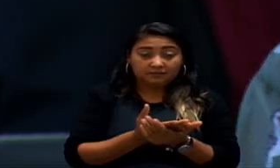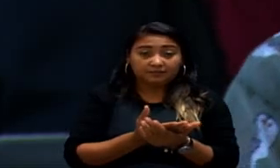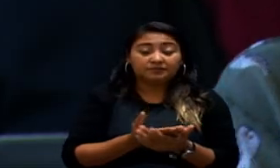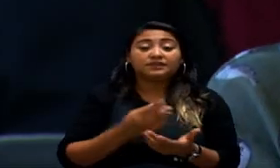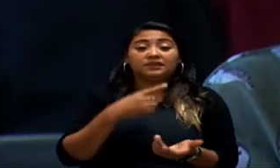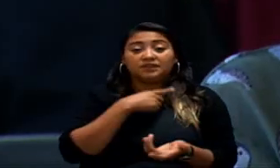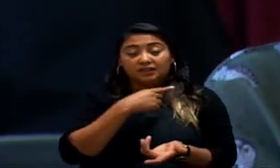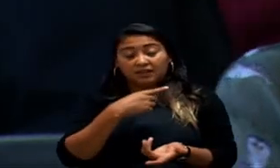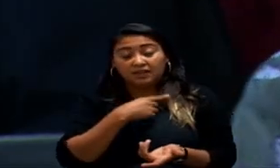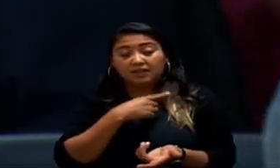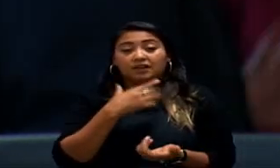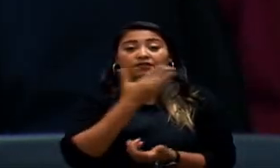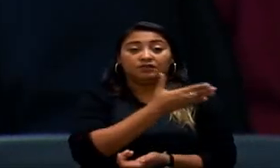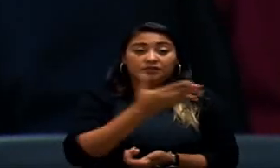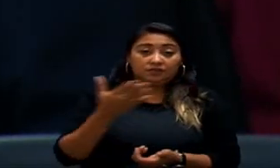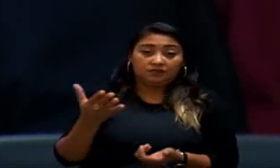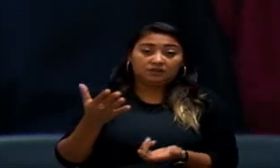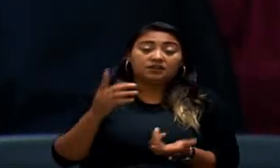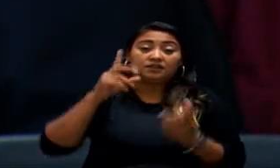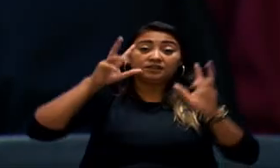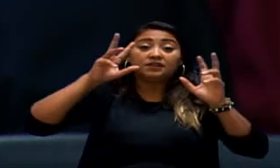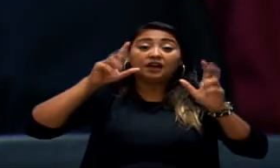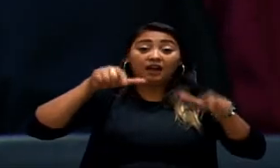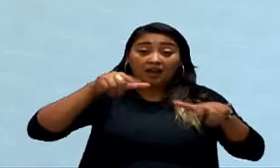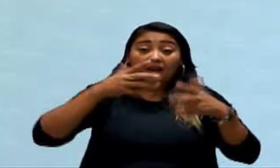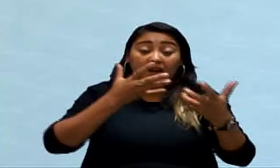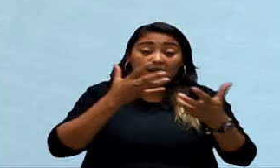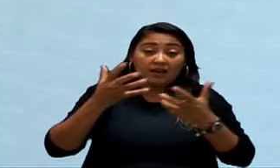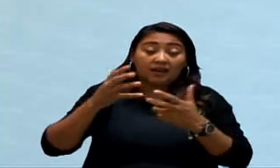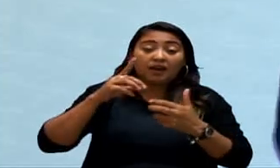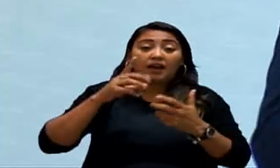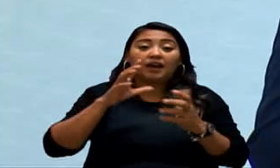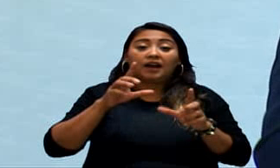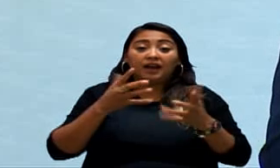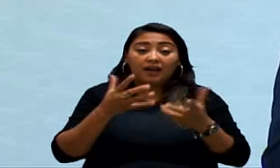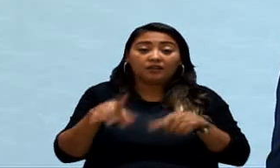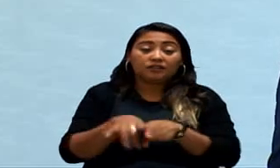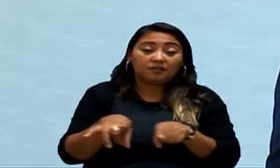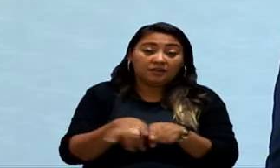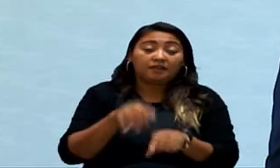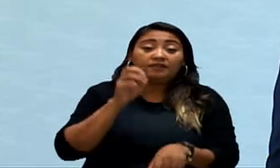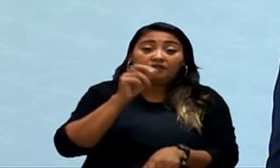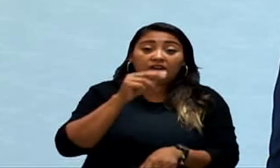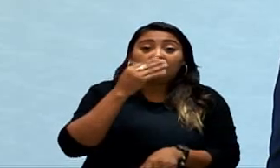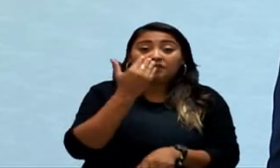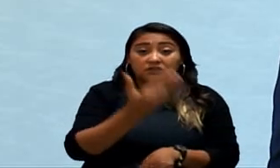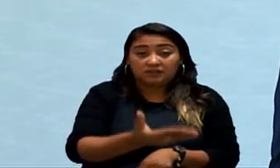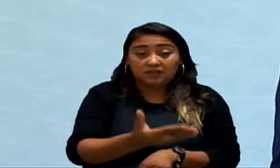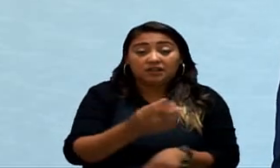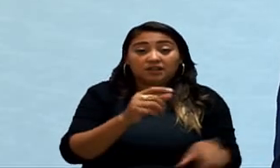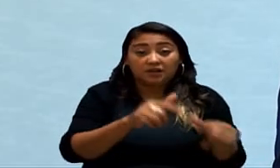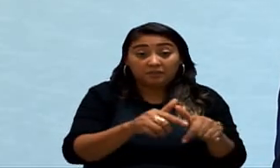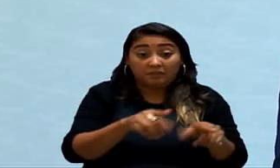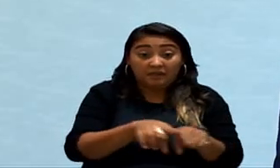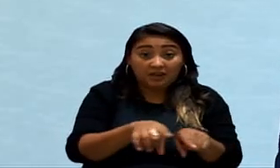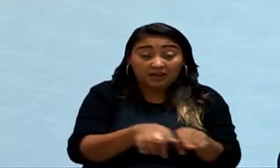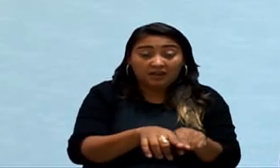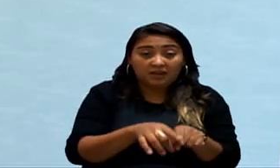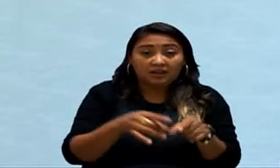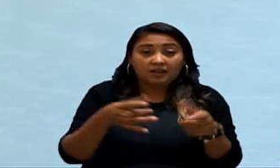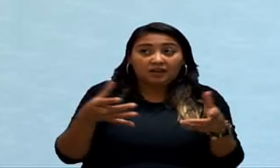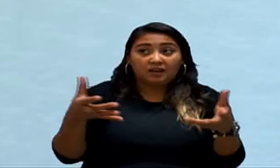a intenção do senhor é sentido, lógico que é, mas vereador. Quero também ver o senhor, e acho que é importante, o senhor enquanto,